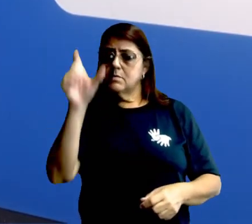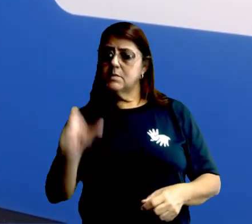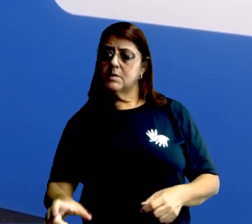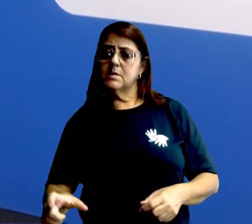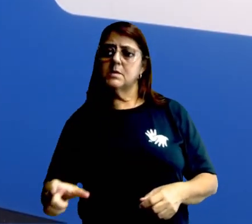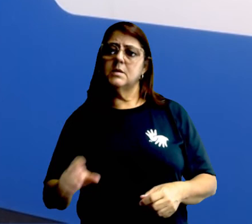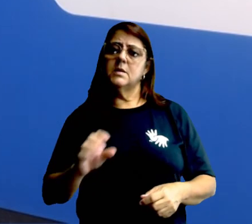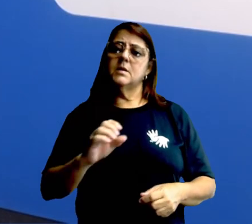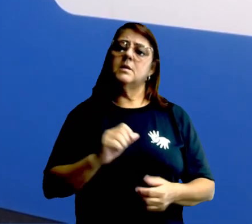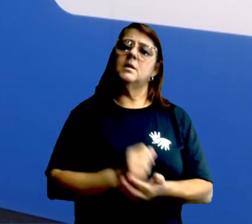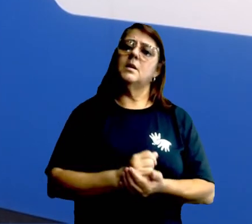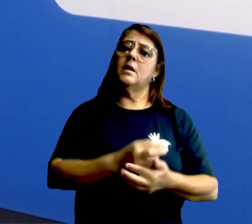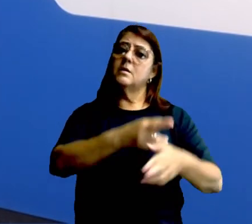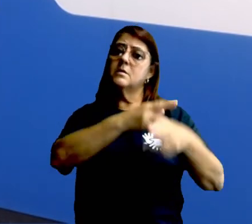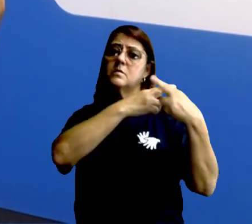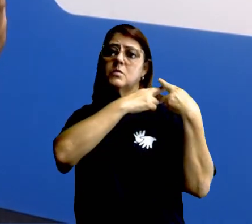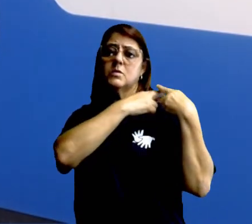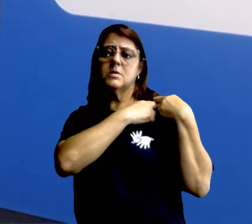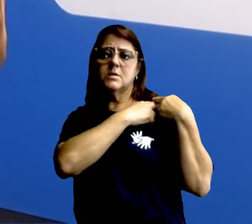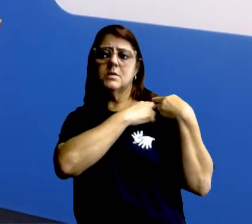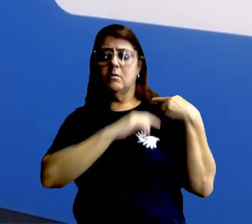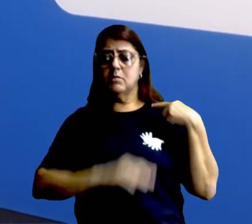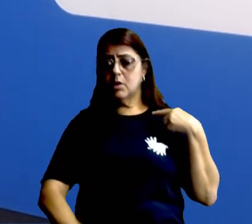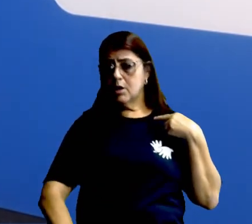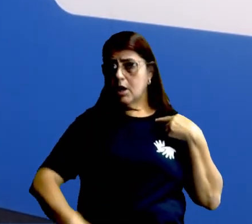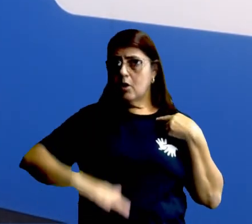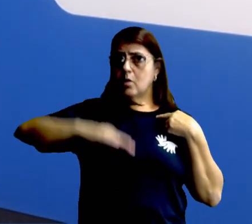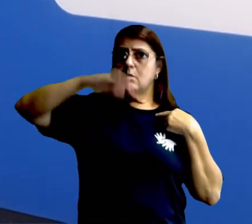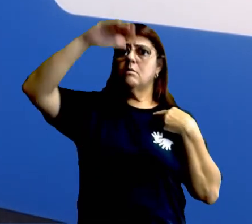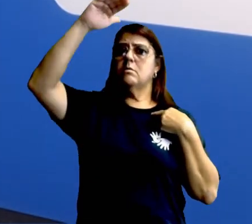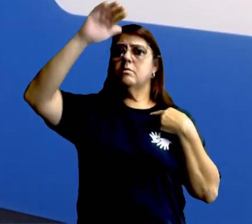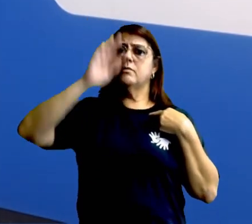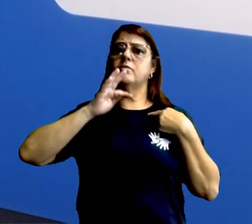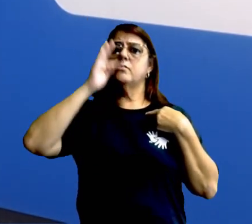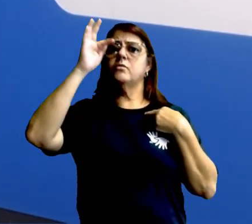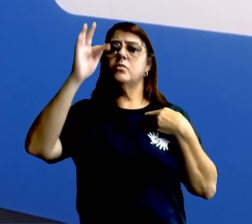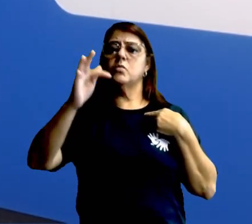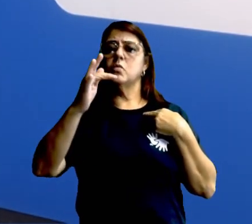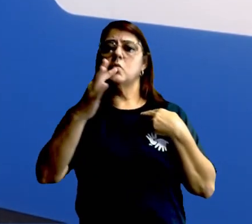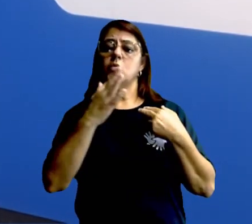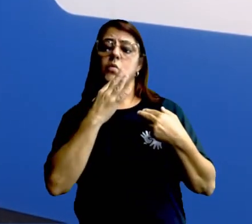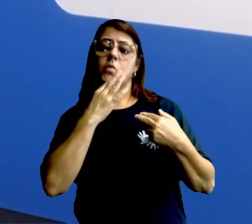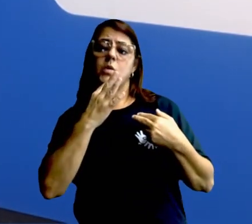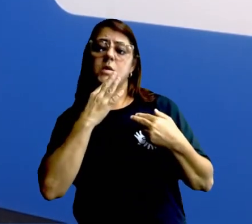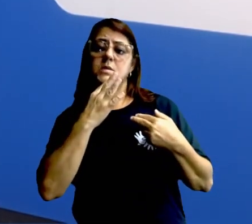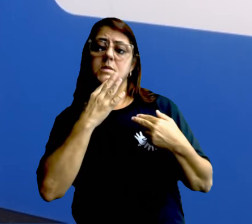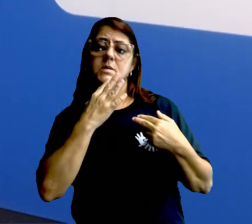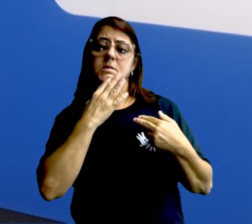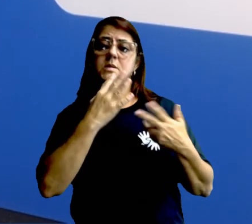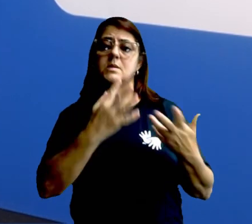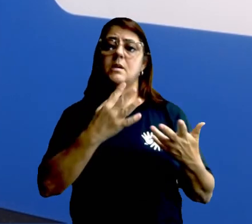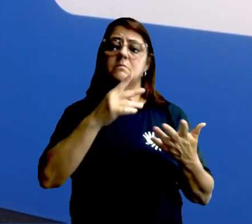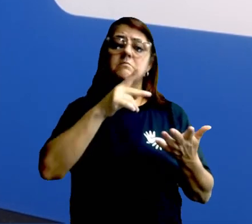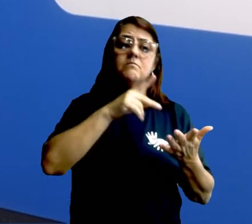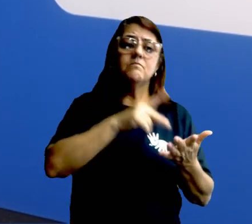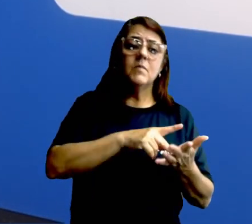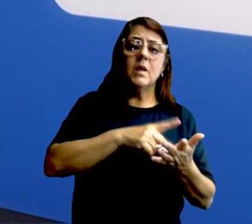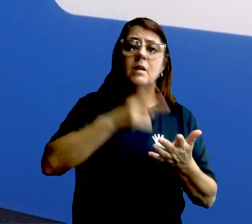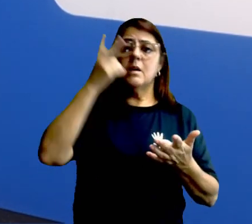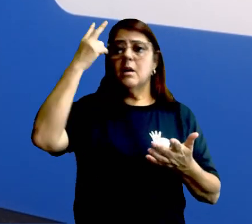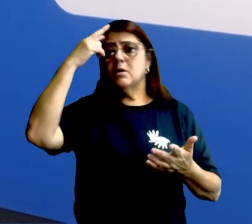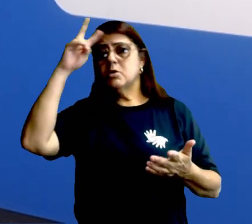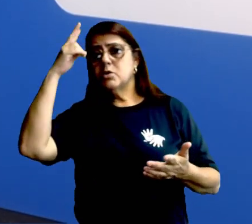cidadão responsável e que entende que o conhecimento sobre